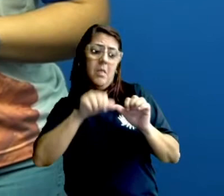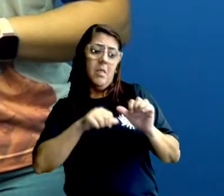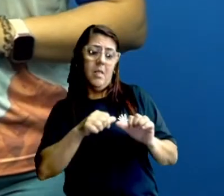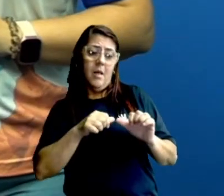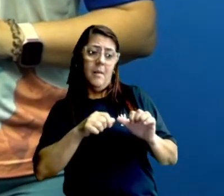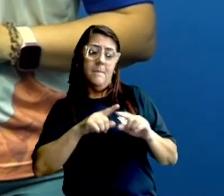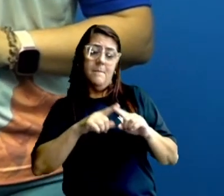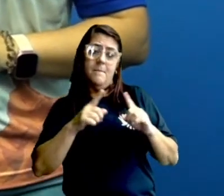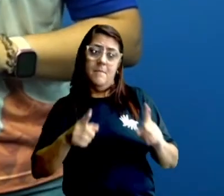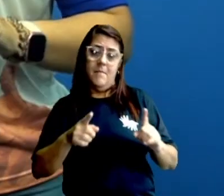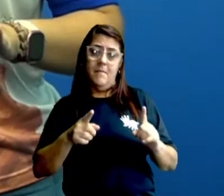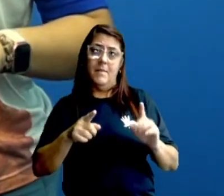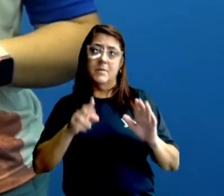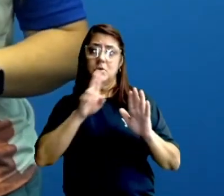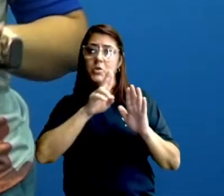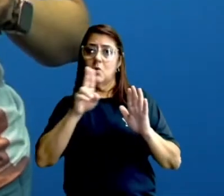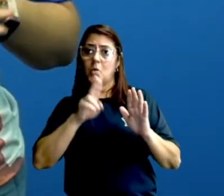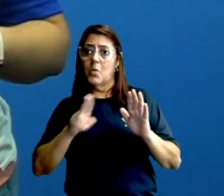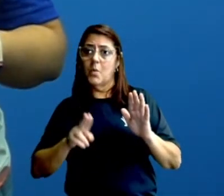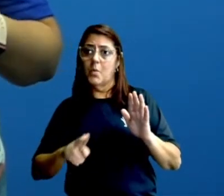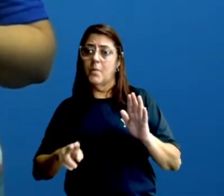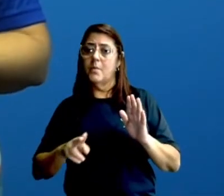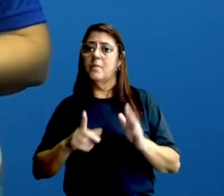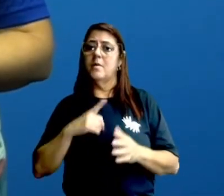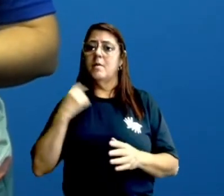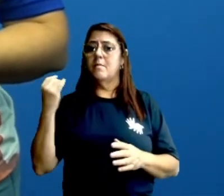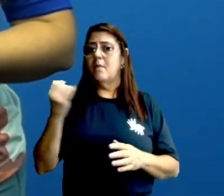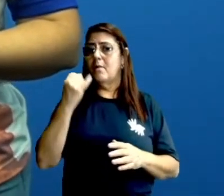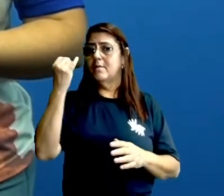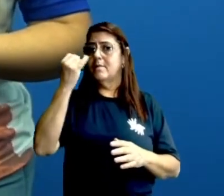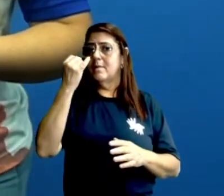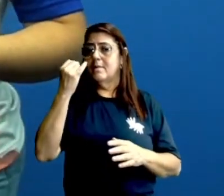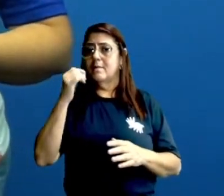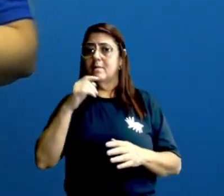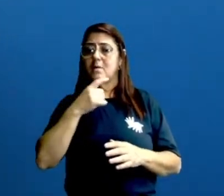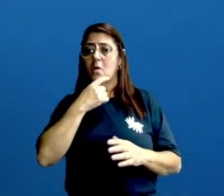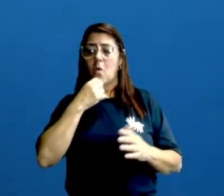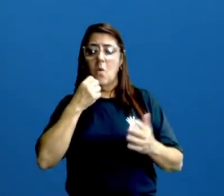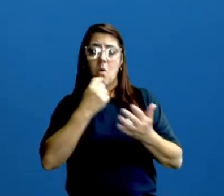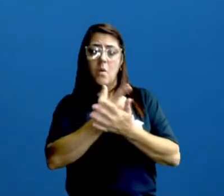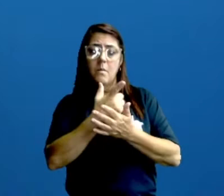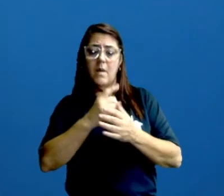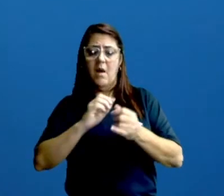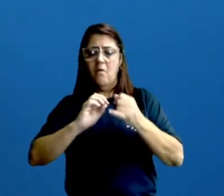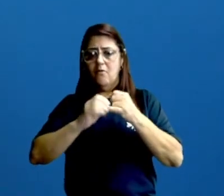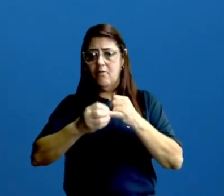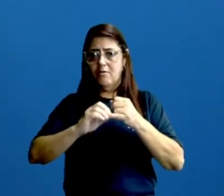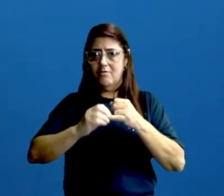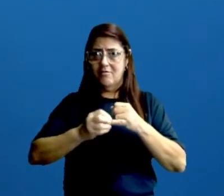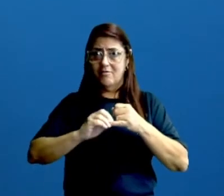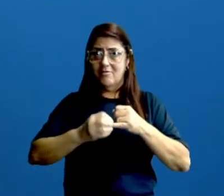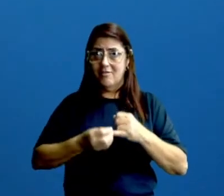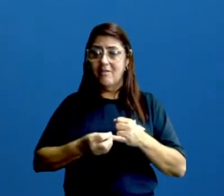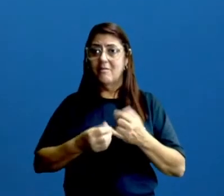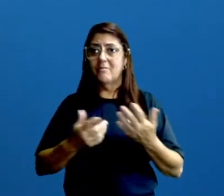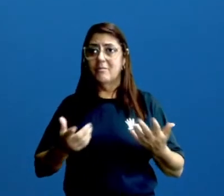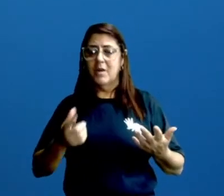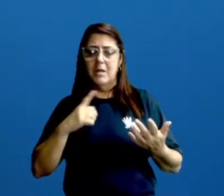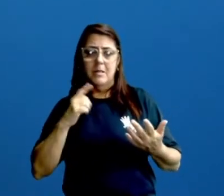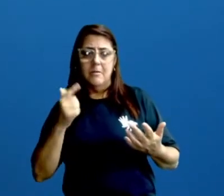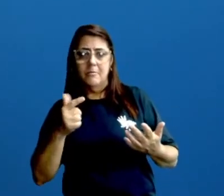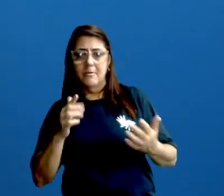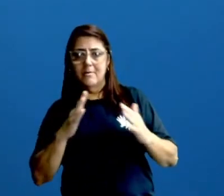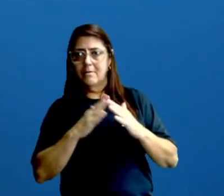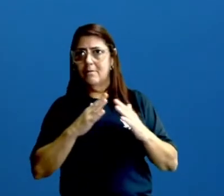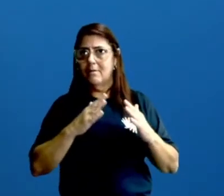ou de preferência. Por exemplo, é mais importante para ele comprar o feijão, que é uma coisa que ele não tem em